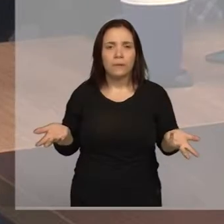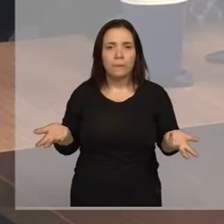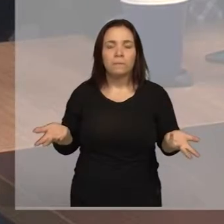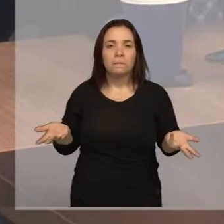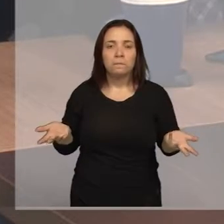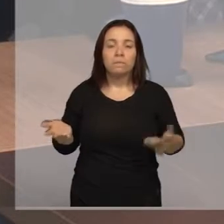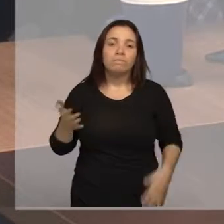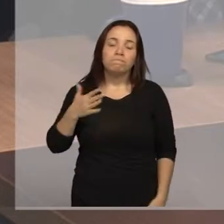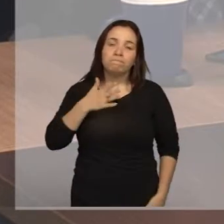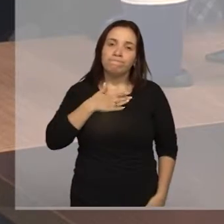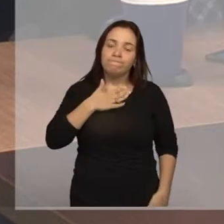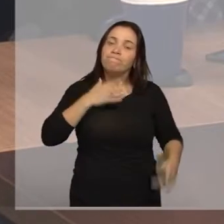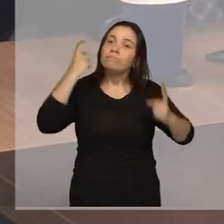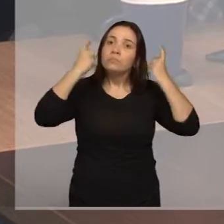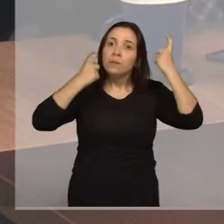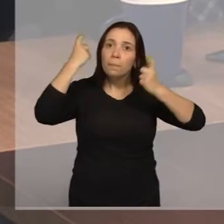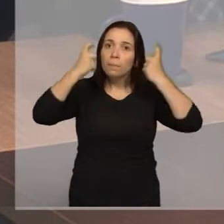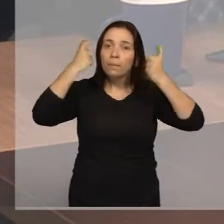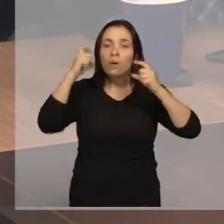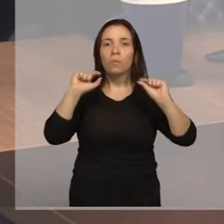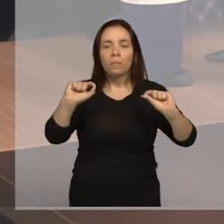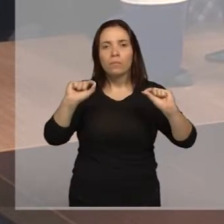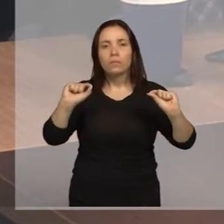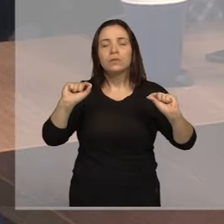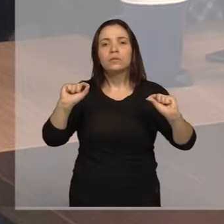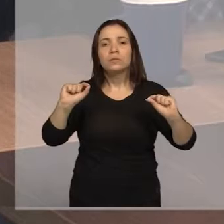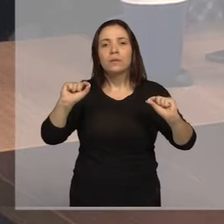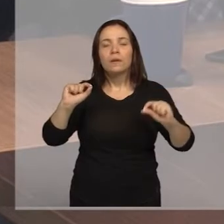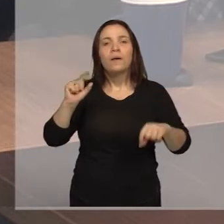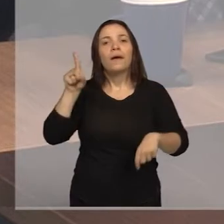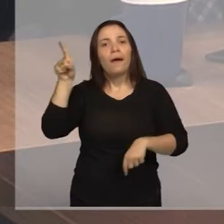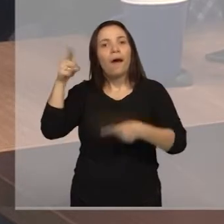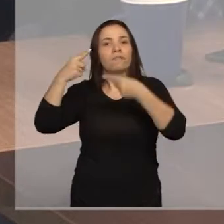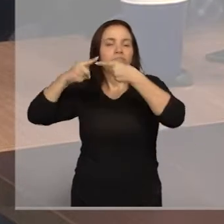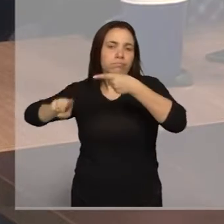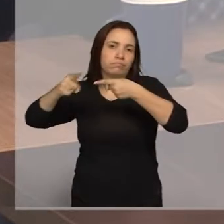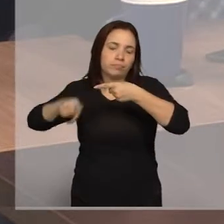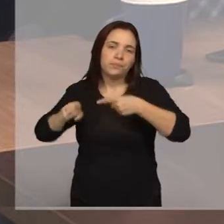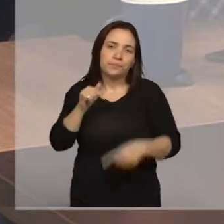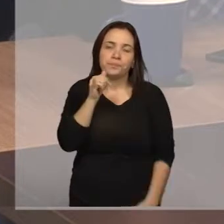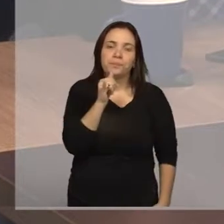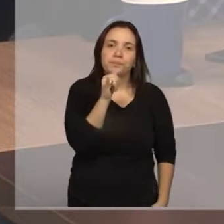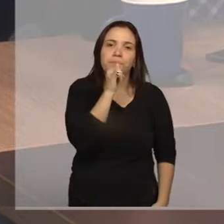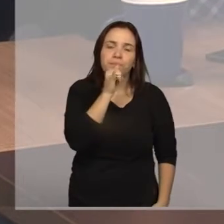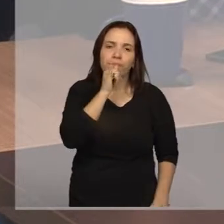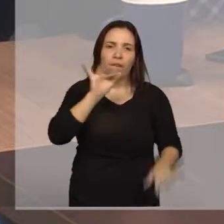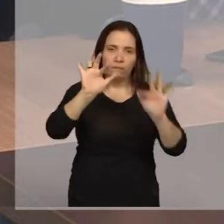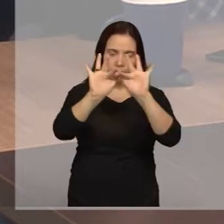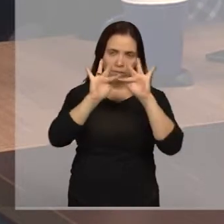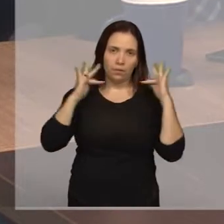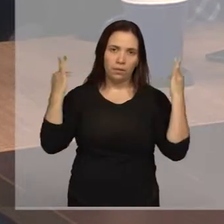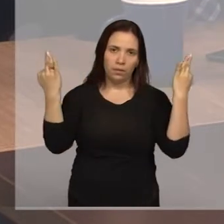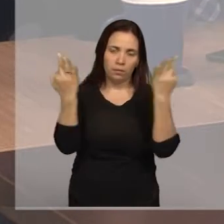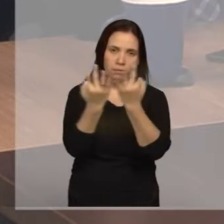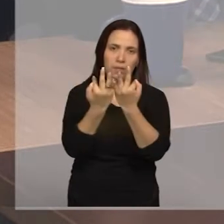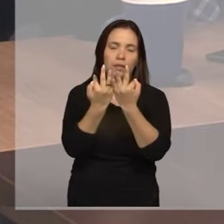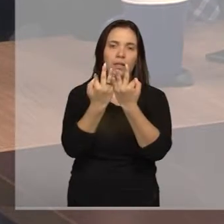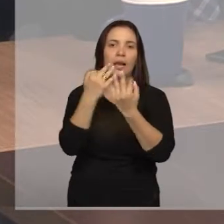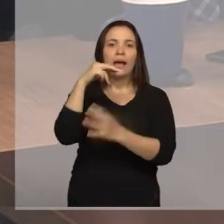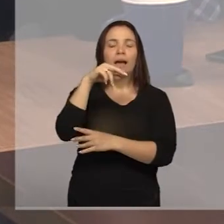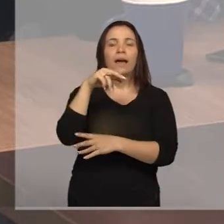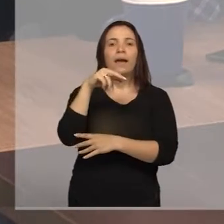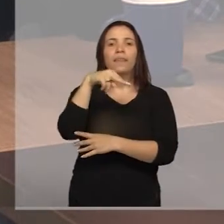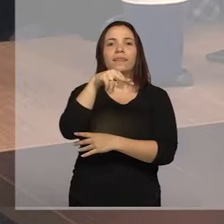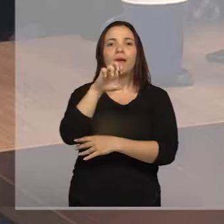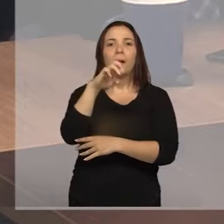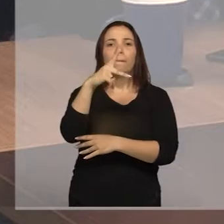E o que me causa mais preocupação é que a gente entra nessas contradições. Por exemplo, a questão do parentesco e o combate ao nepotismo